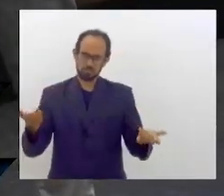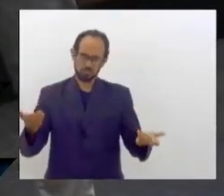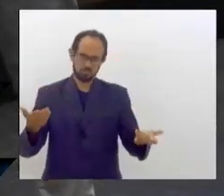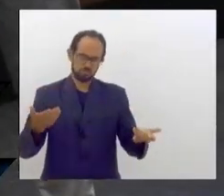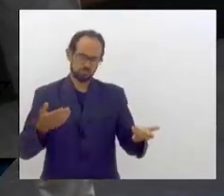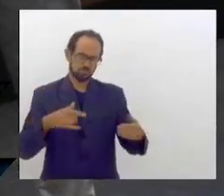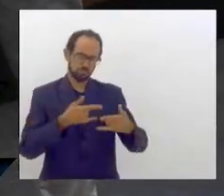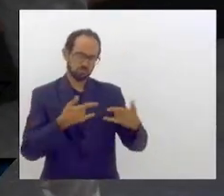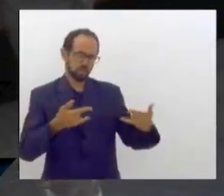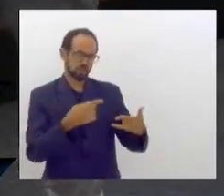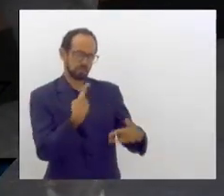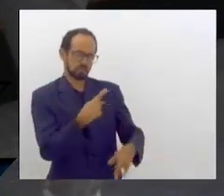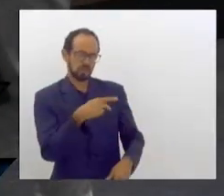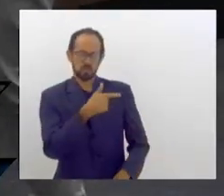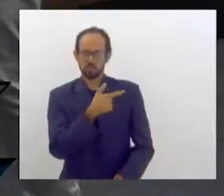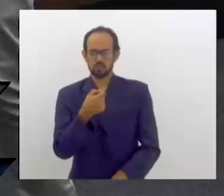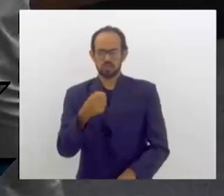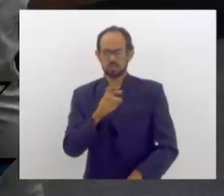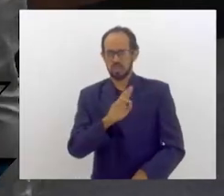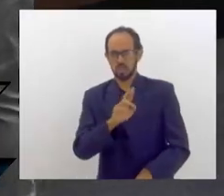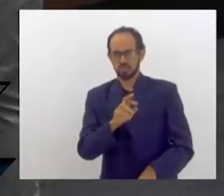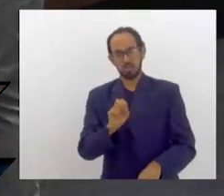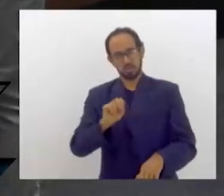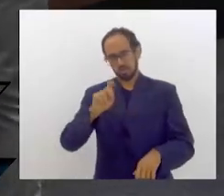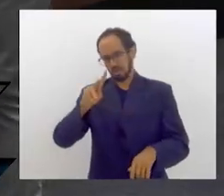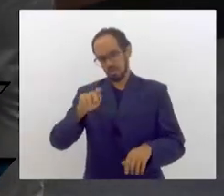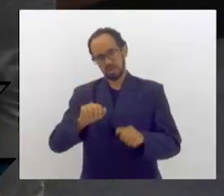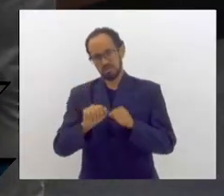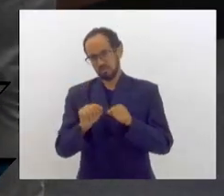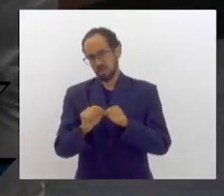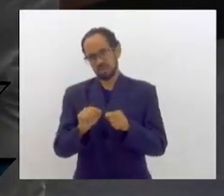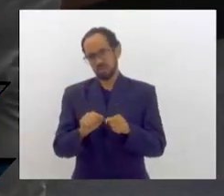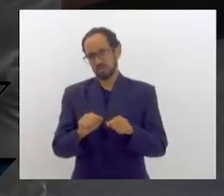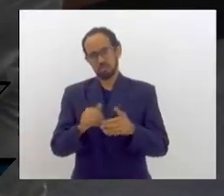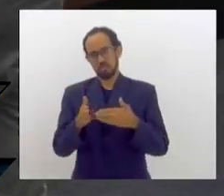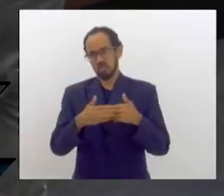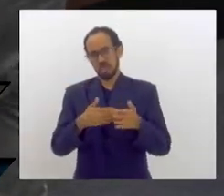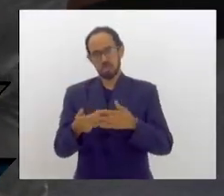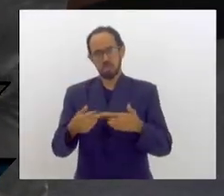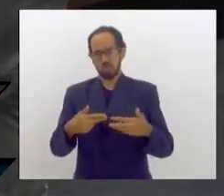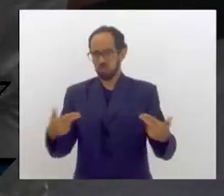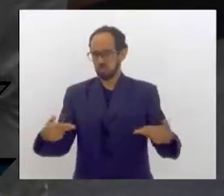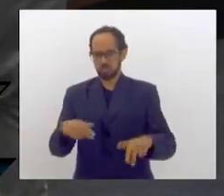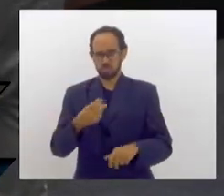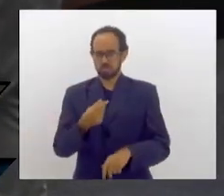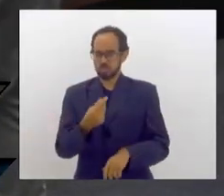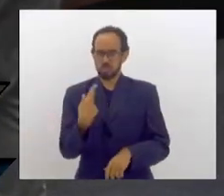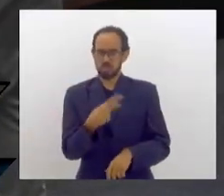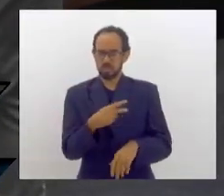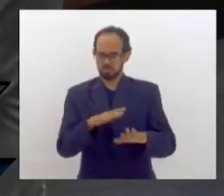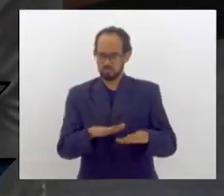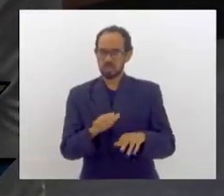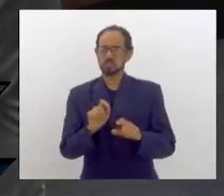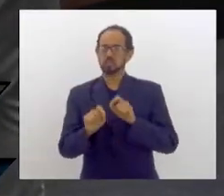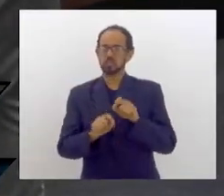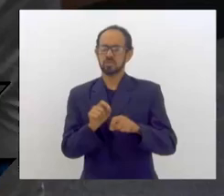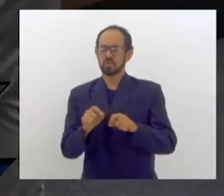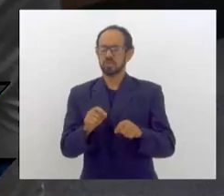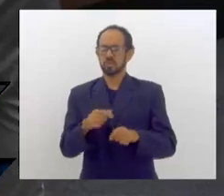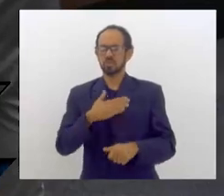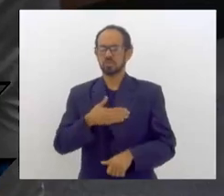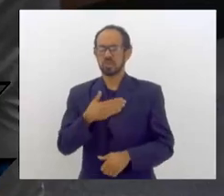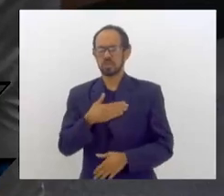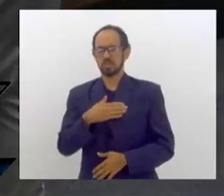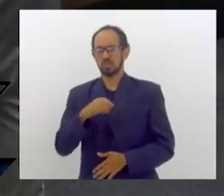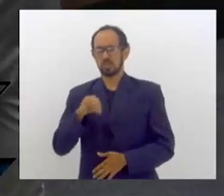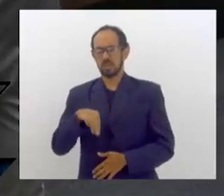também não vou ficar entrando nesse mérito, eu acho que ele faz o que ele quiser com o dinheiro dele, se ele quer ajudar, ele ajuda, se ele quiser comprar um Rolex, ele compra, mas eu gostaria que o Emicida, por ter